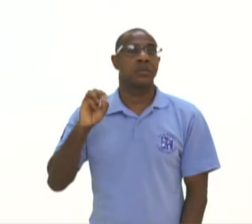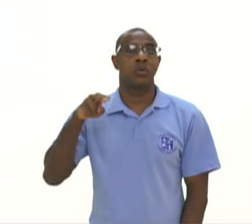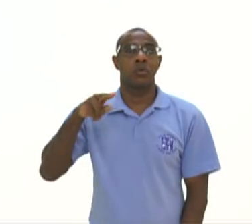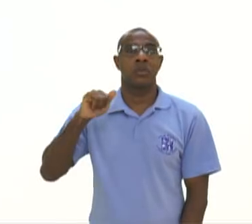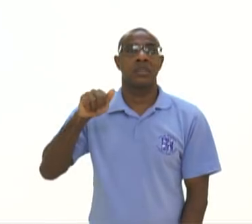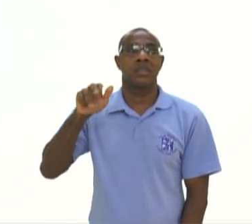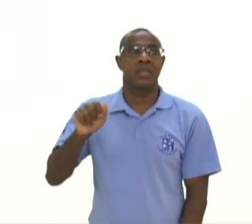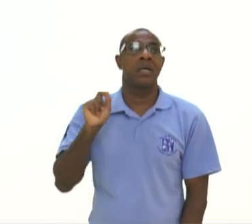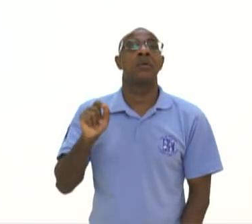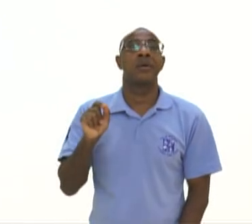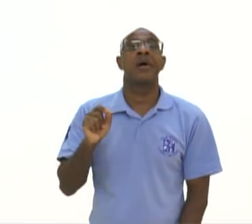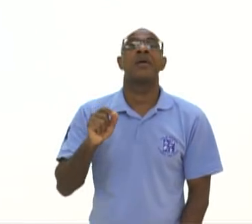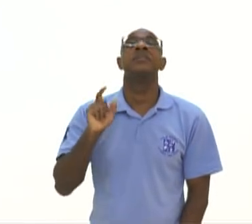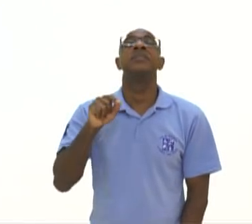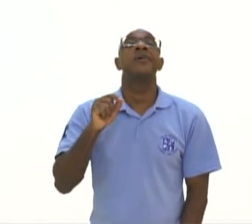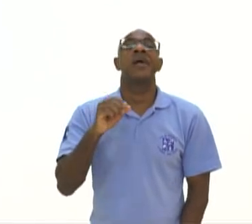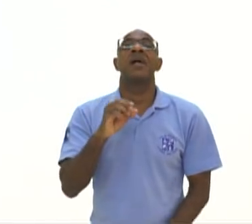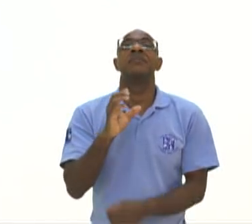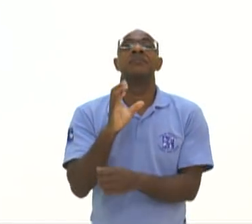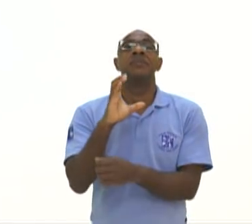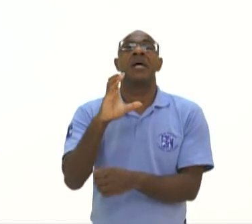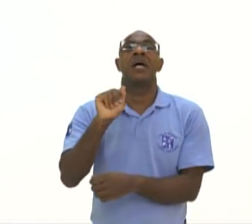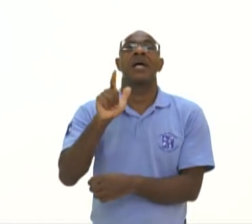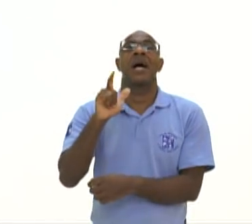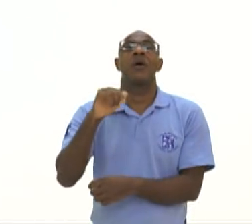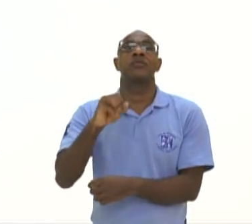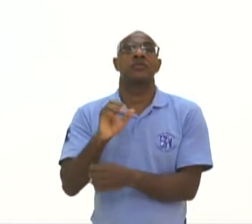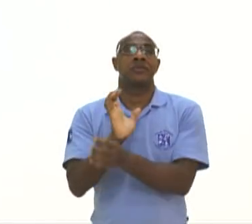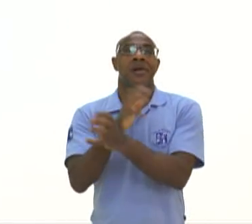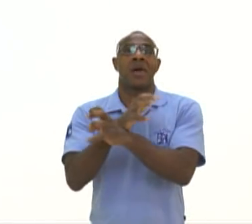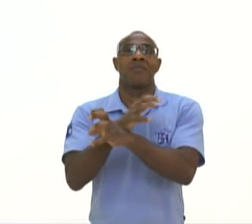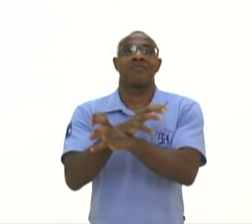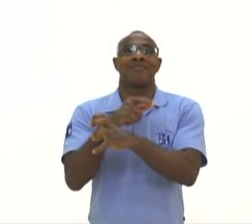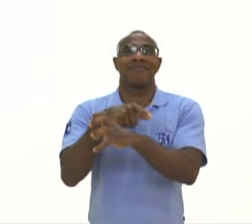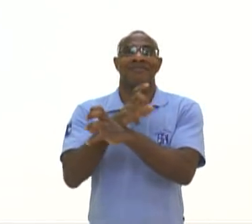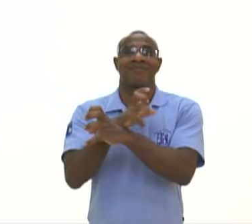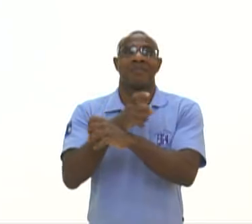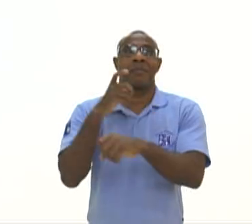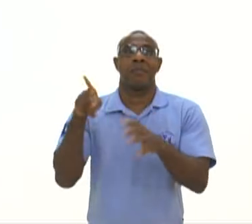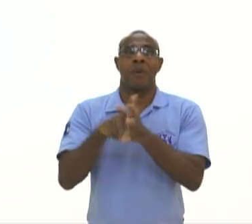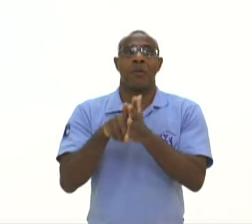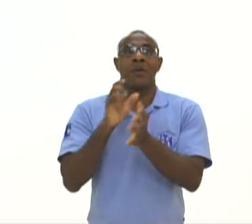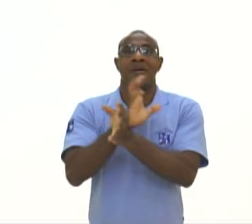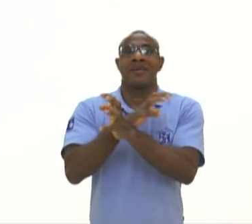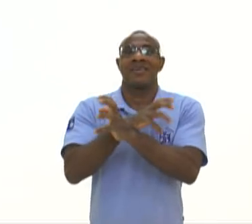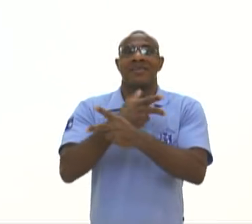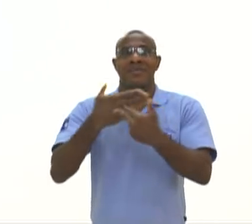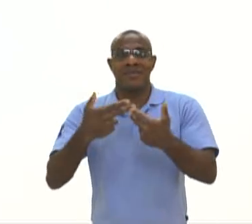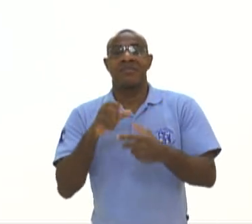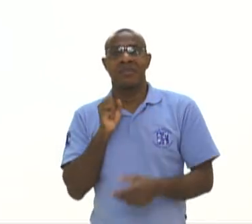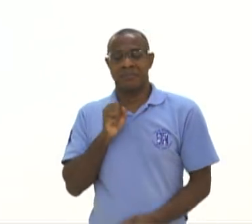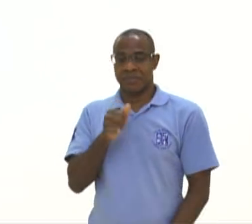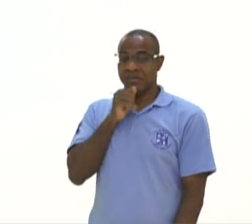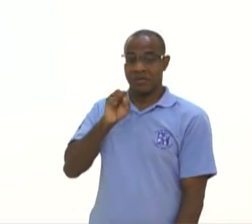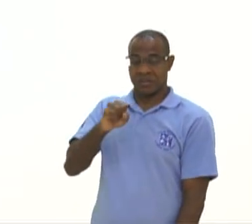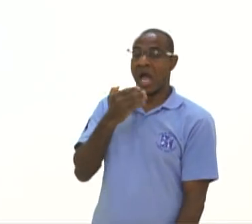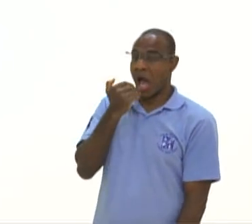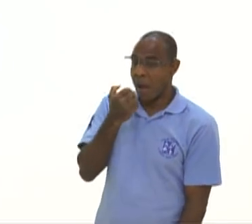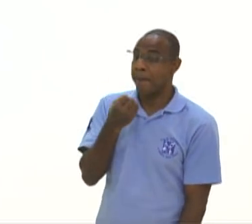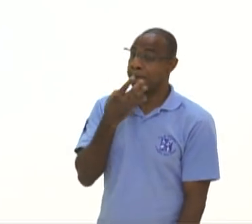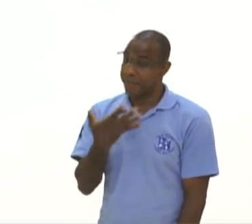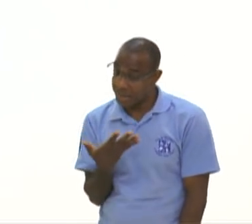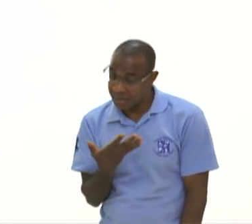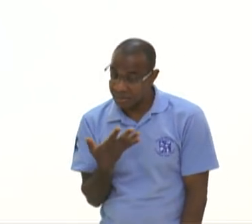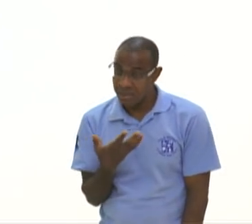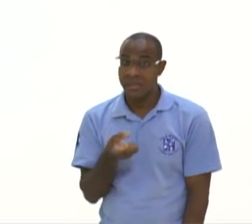do cálcio que está no nosso sangue. Então, o que que ela vai fazer? Se você se alimenta bem, está consumindo cálcio e já